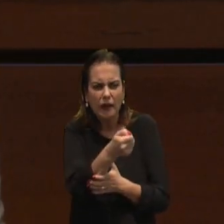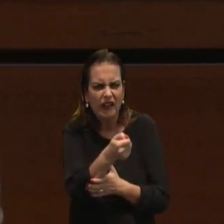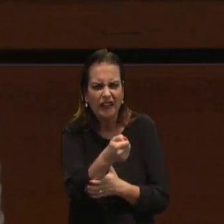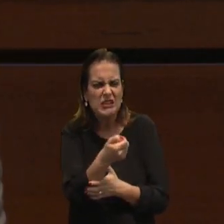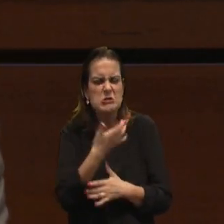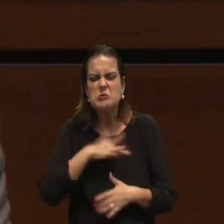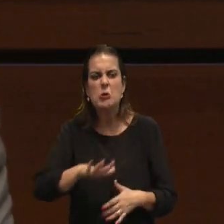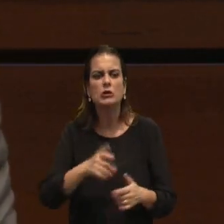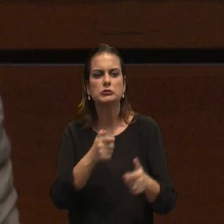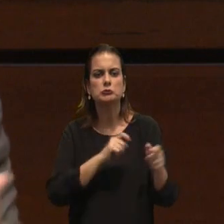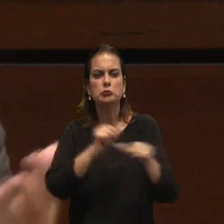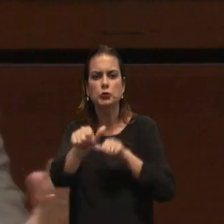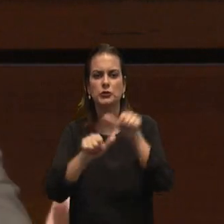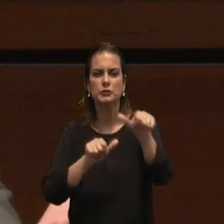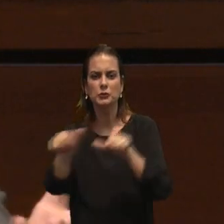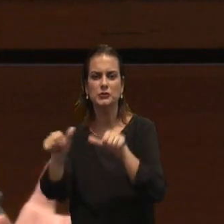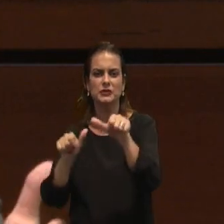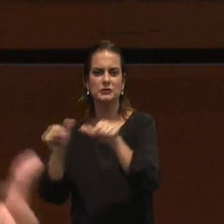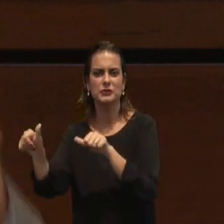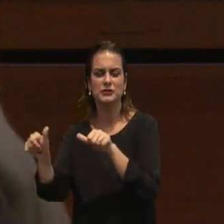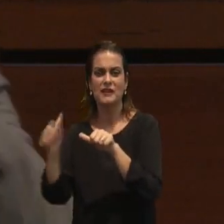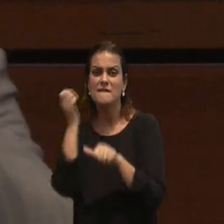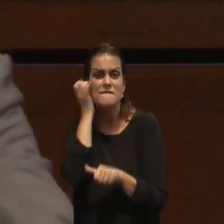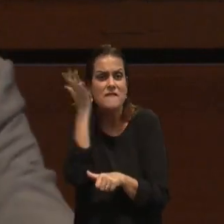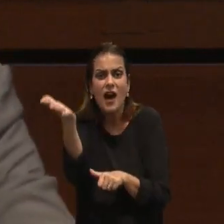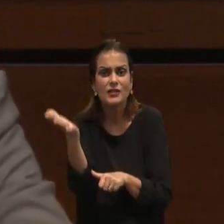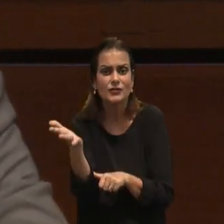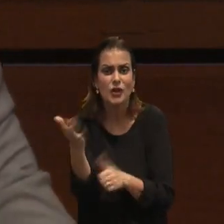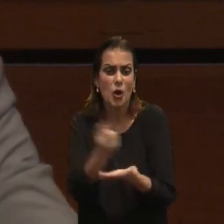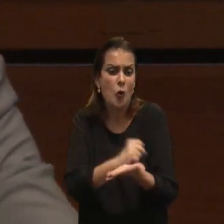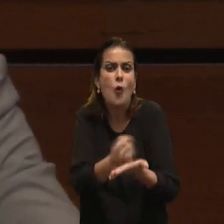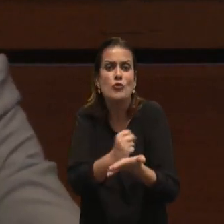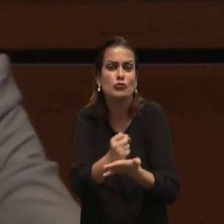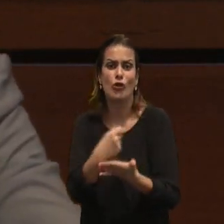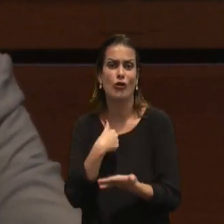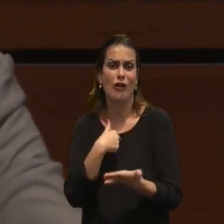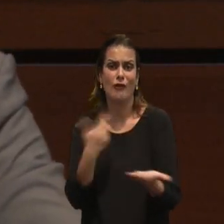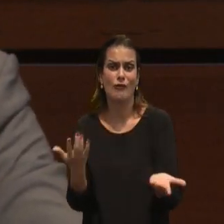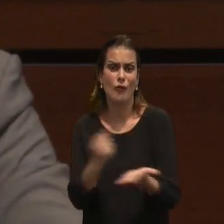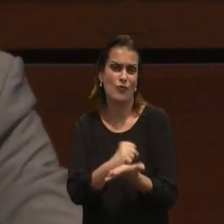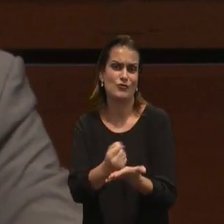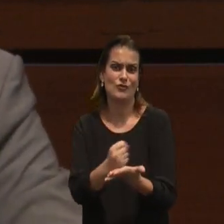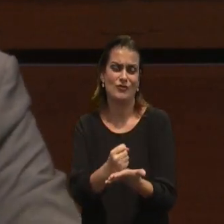posso mudar. Está fácil, quem tem o controle sou eu.